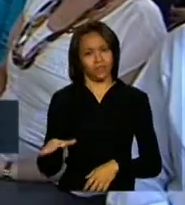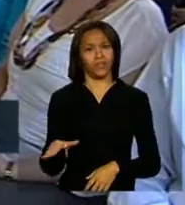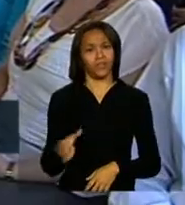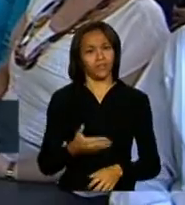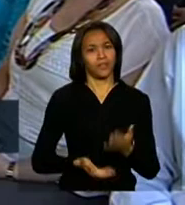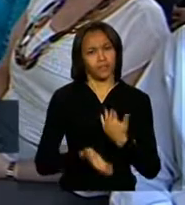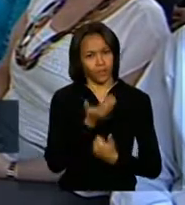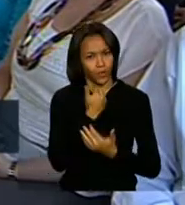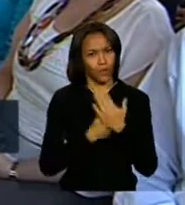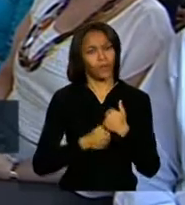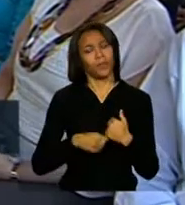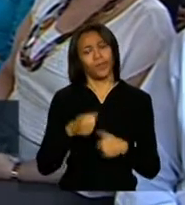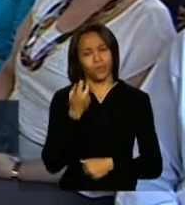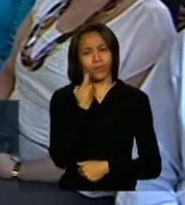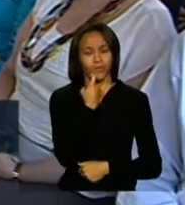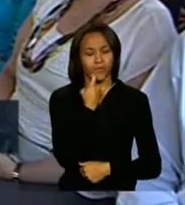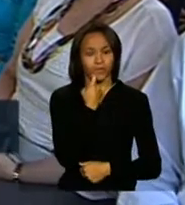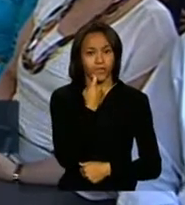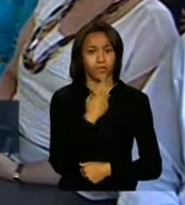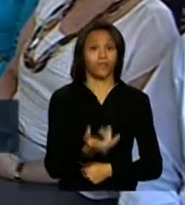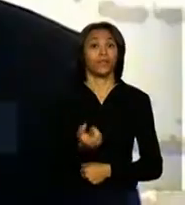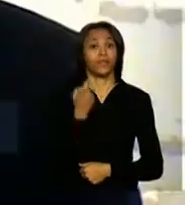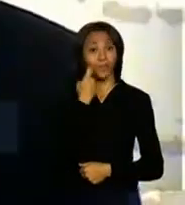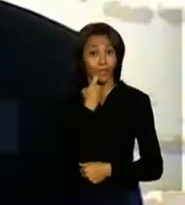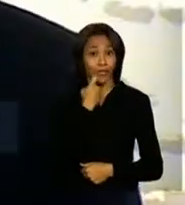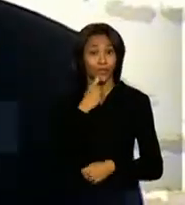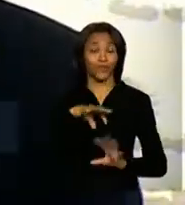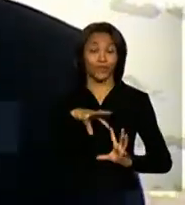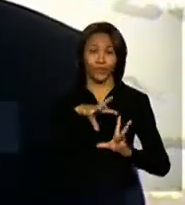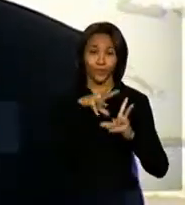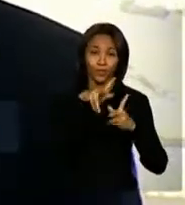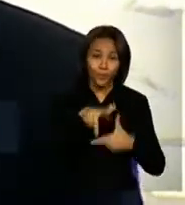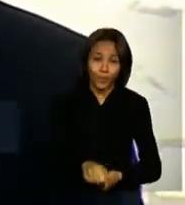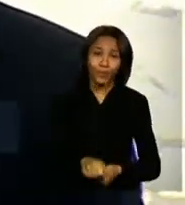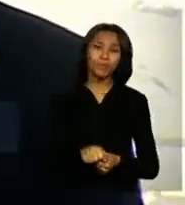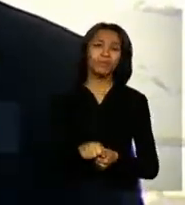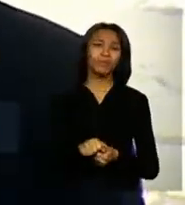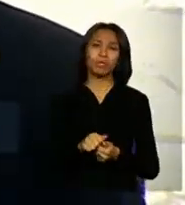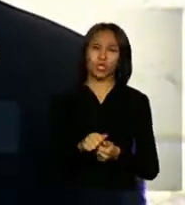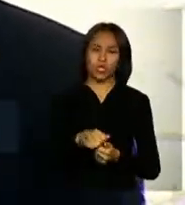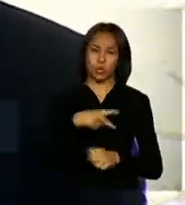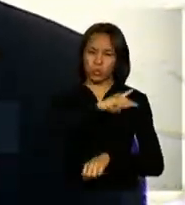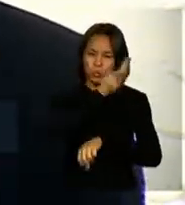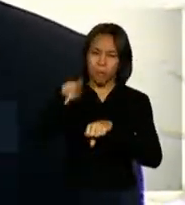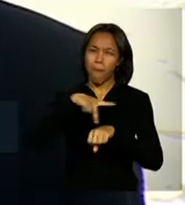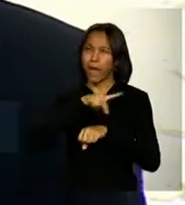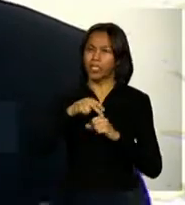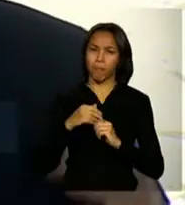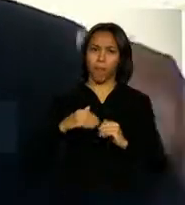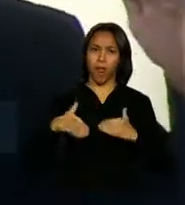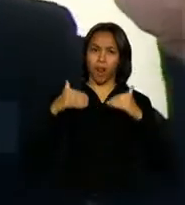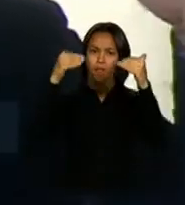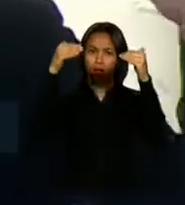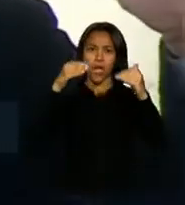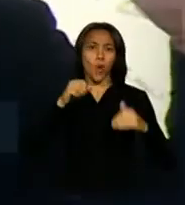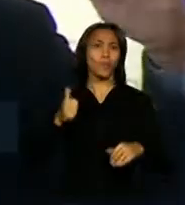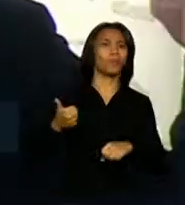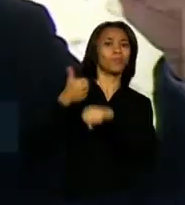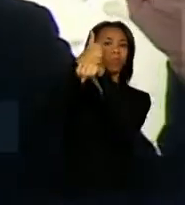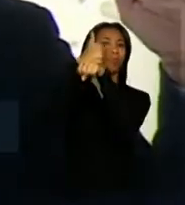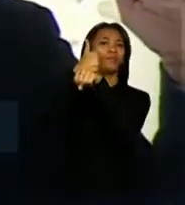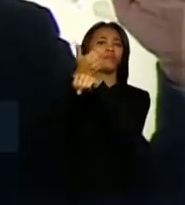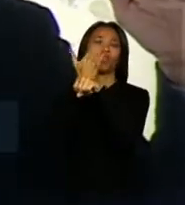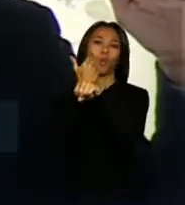adquirir esse hábito o peixe no mundo nos países desenvolvidos sobretudo é o primeiro